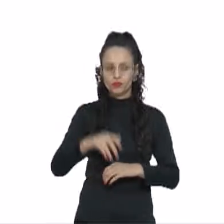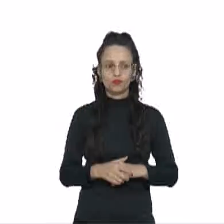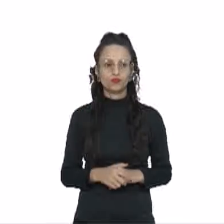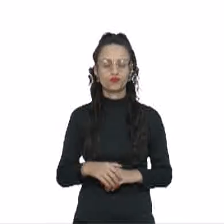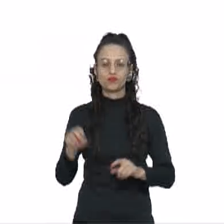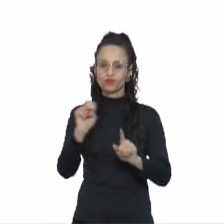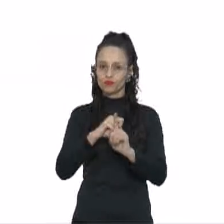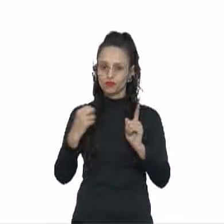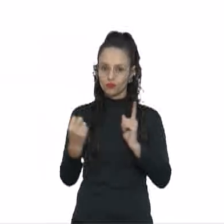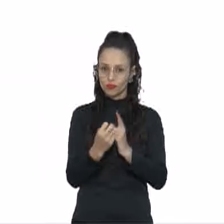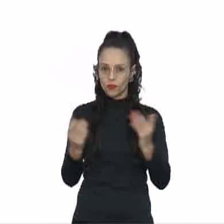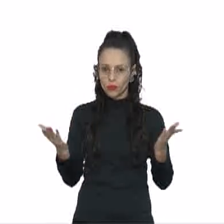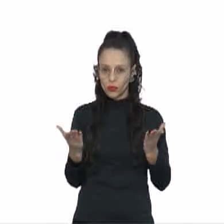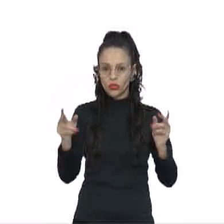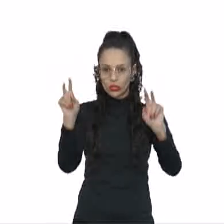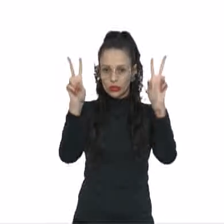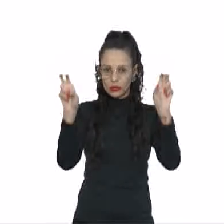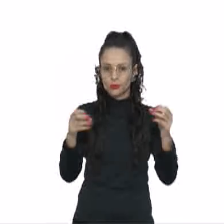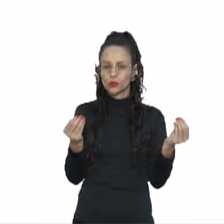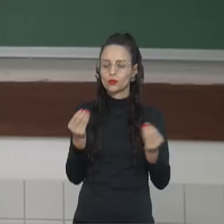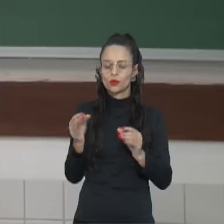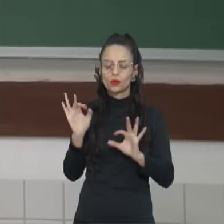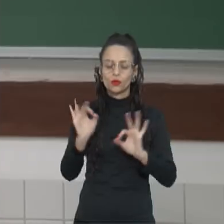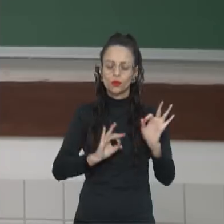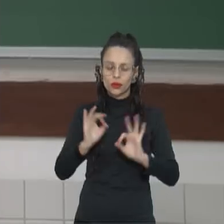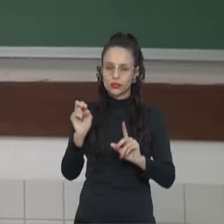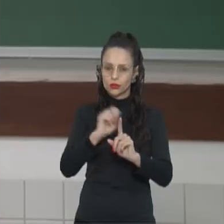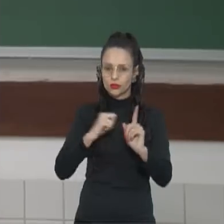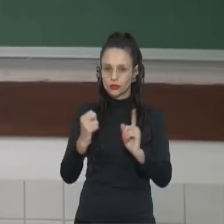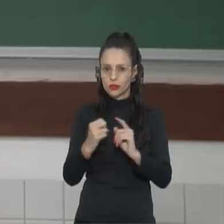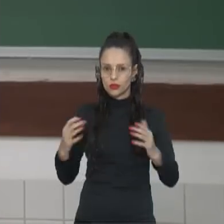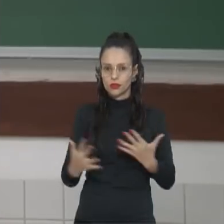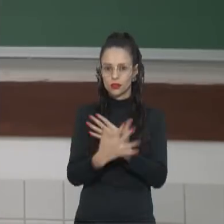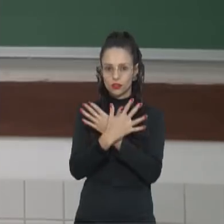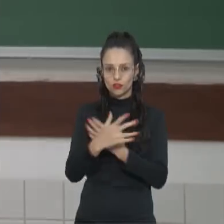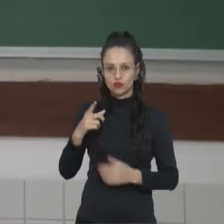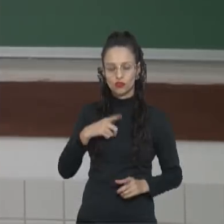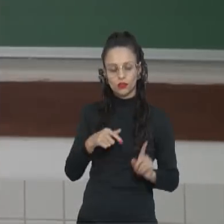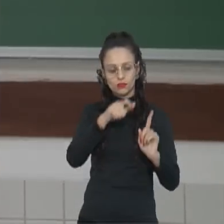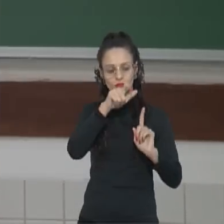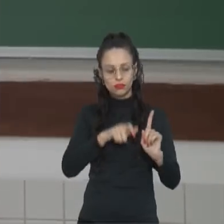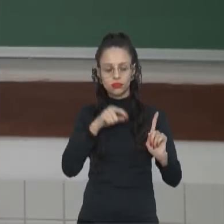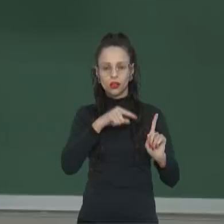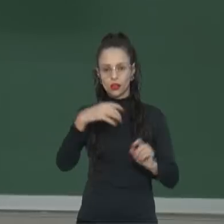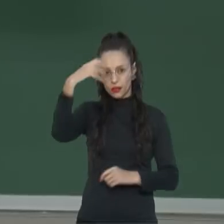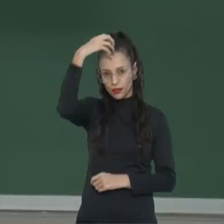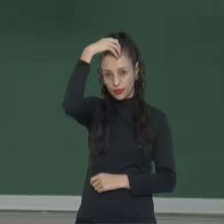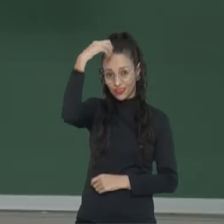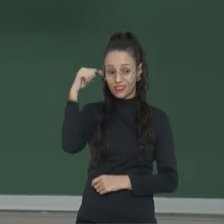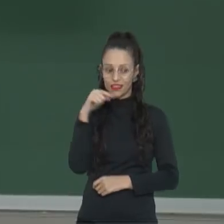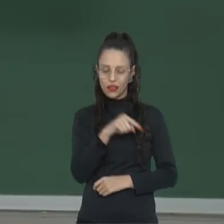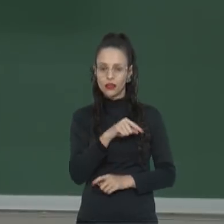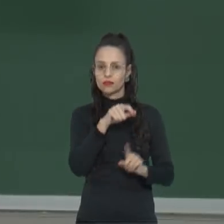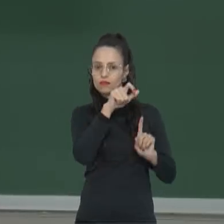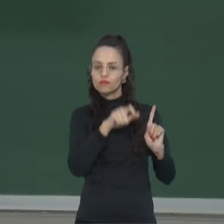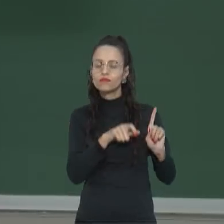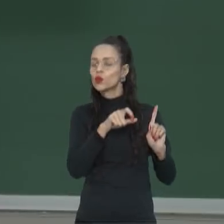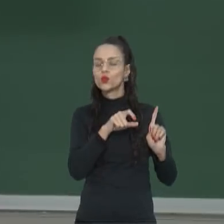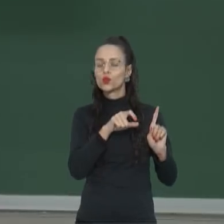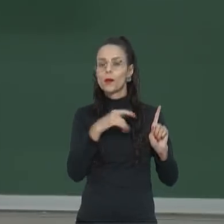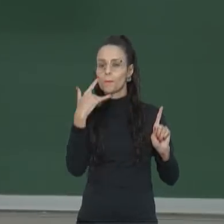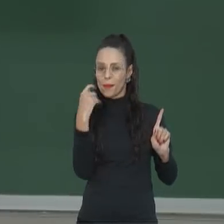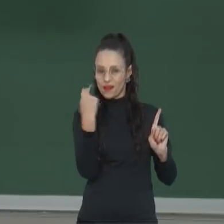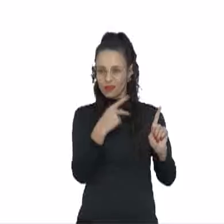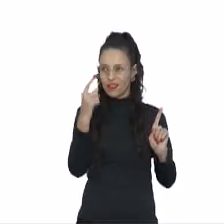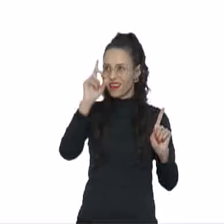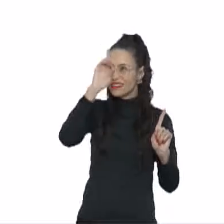Sociedade, vamos agora para o nosso próximo tema. Como é que era organizada a sociedade inca? Havia um imperador, ele era considerado filho do deus Sol, principal divindade